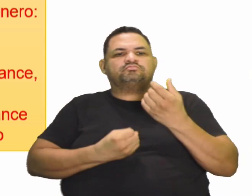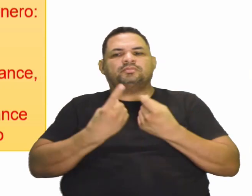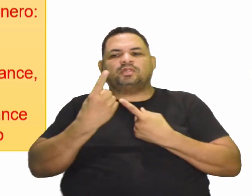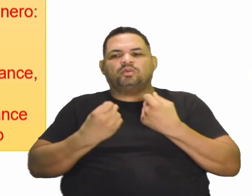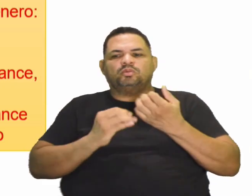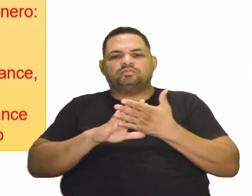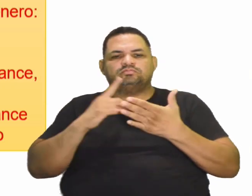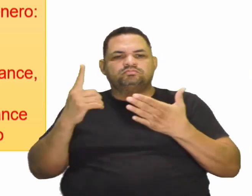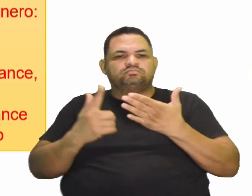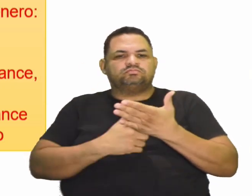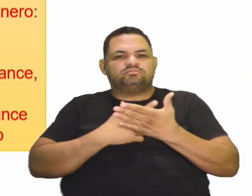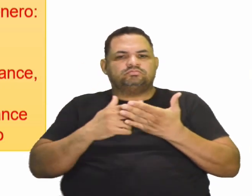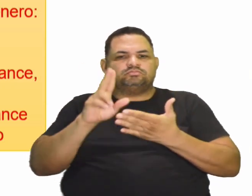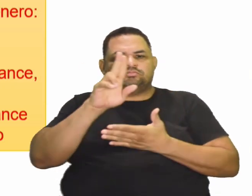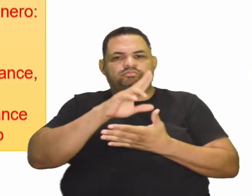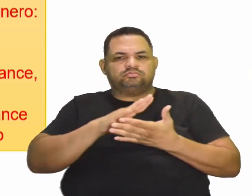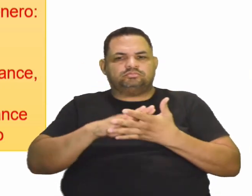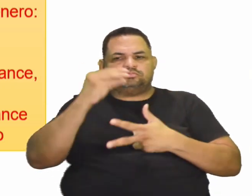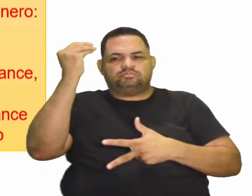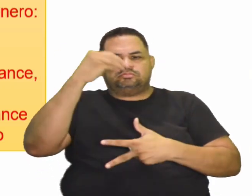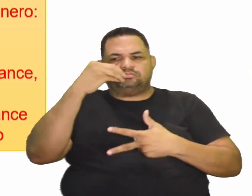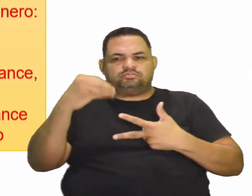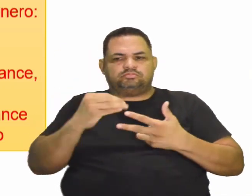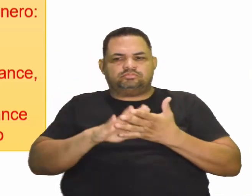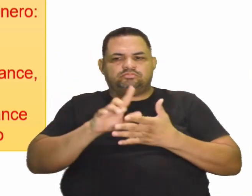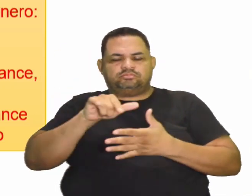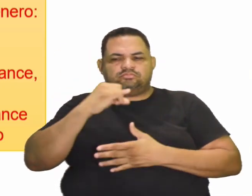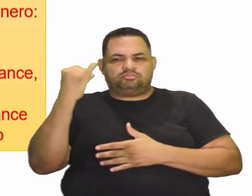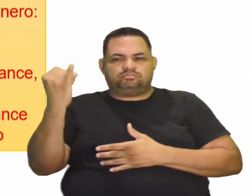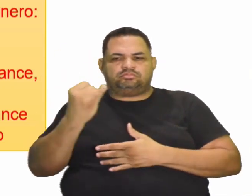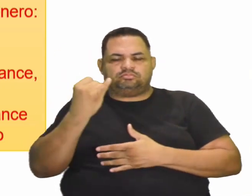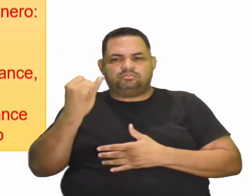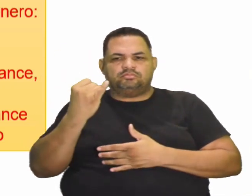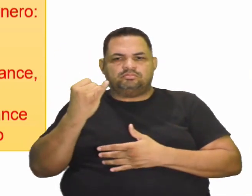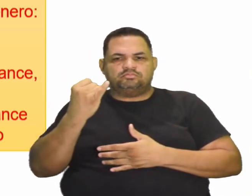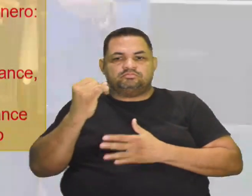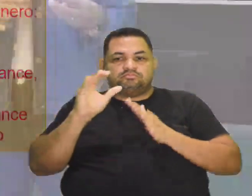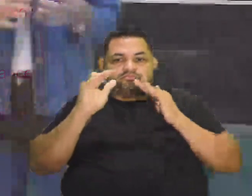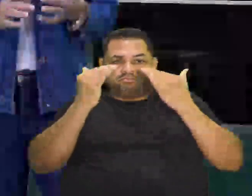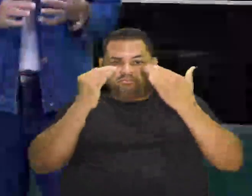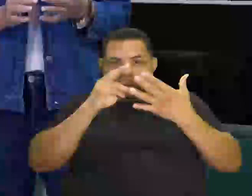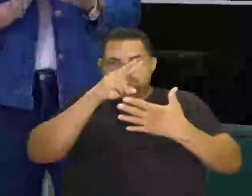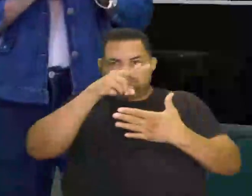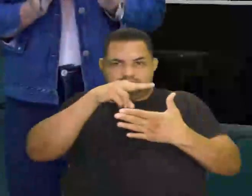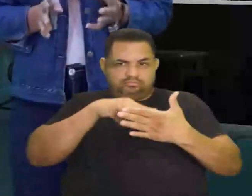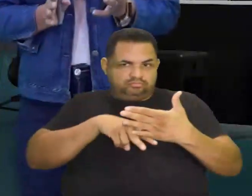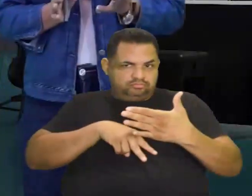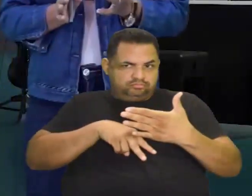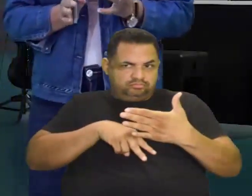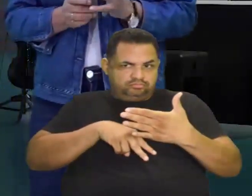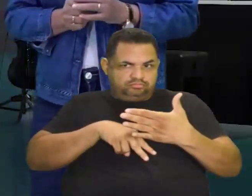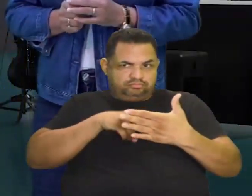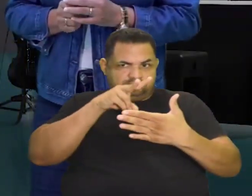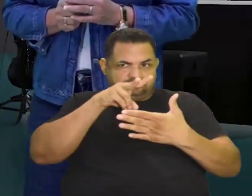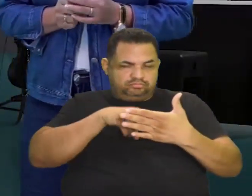Enem, então é importante que vocês estejam atentos, inclusive, estudantes, ler, né? Vocês precisam ler